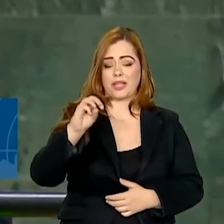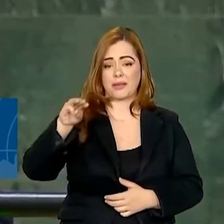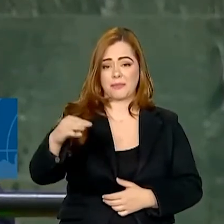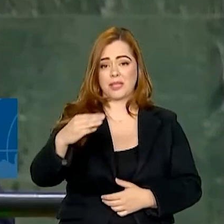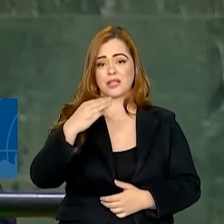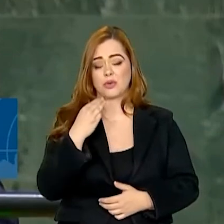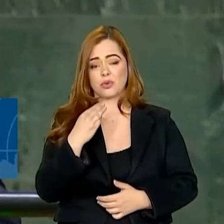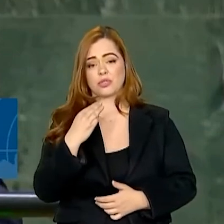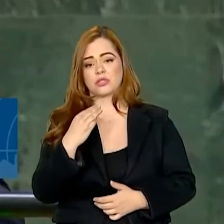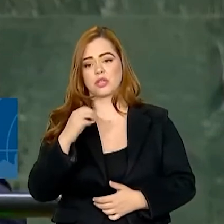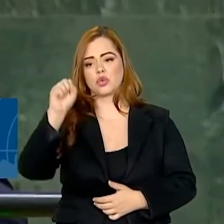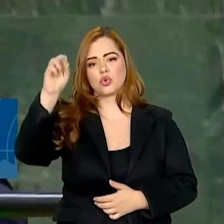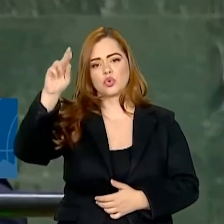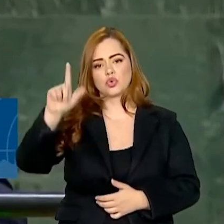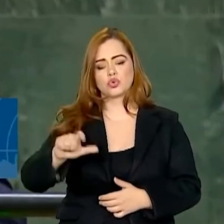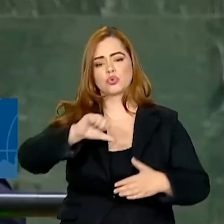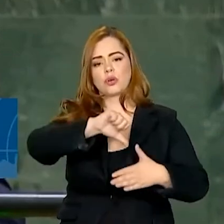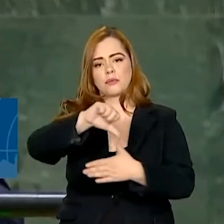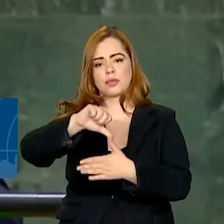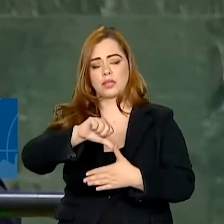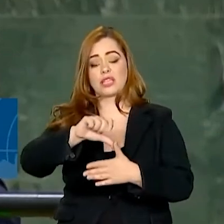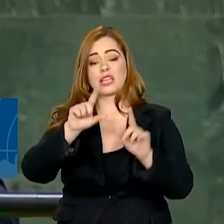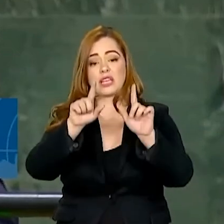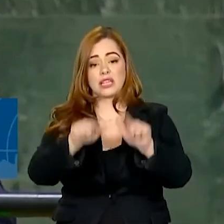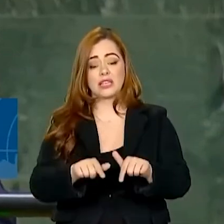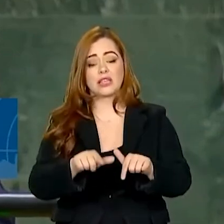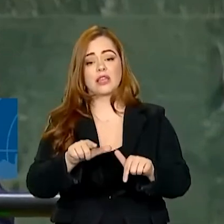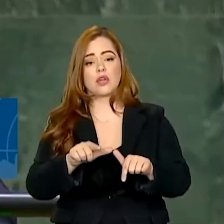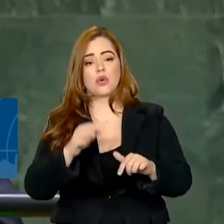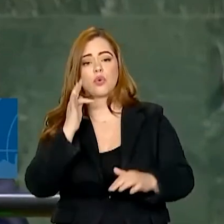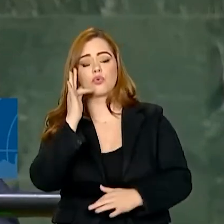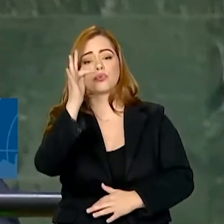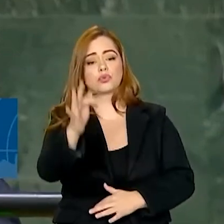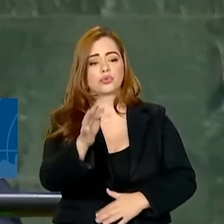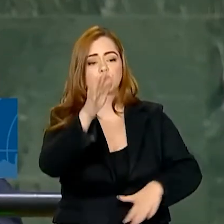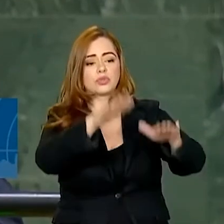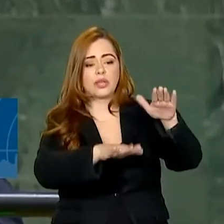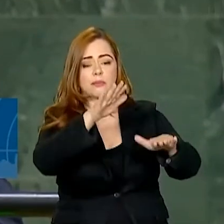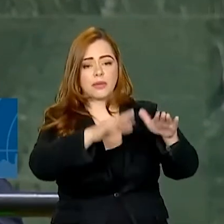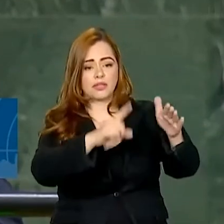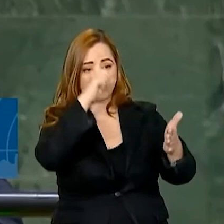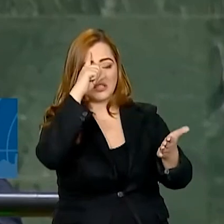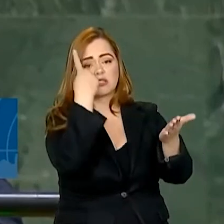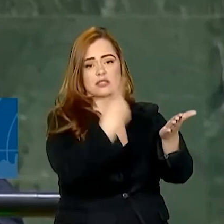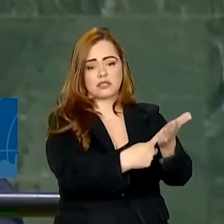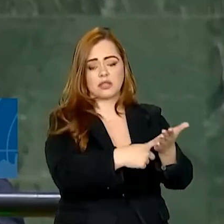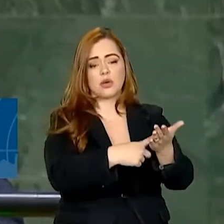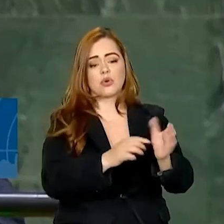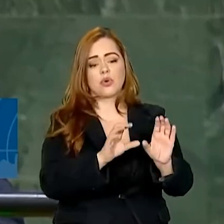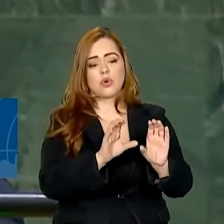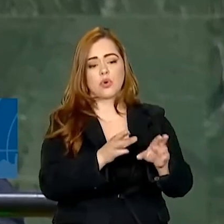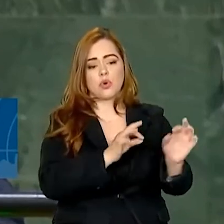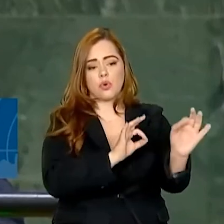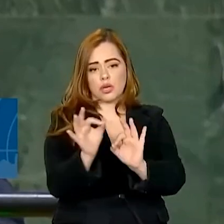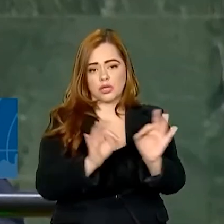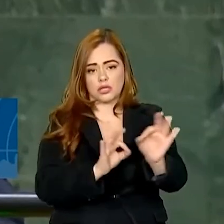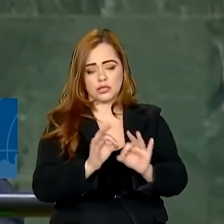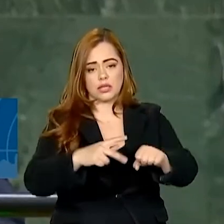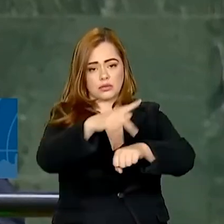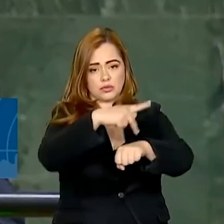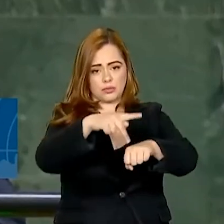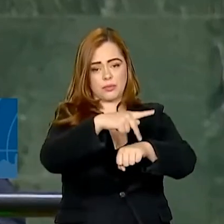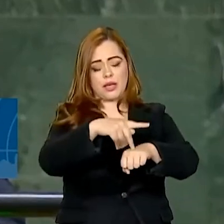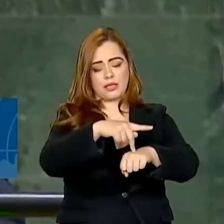sul-americanos, amazônidas, cujo futuro depende da ação decisiva e coordenada dos países que detêm